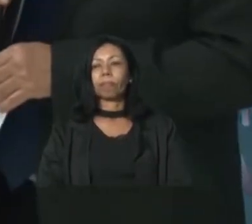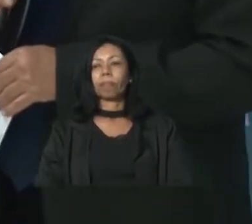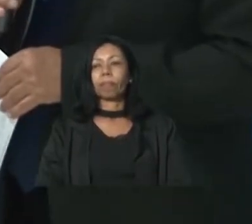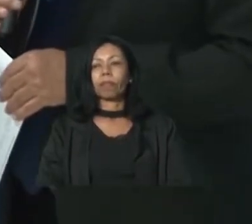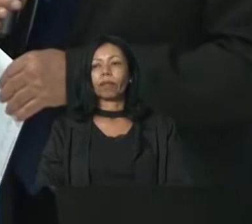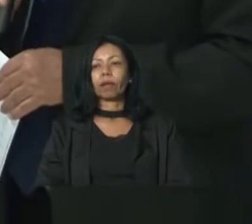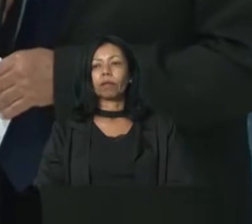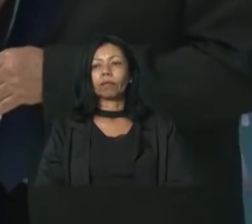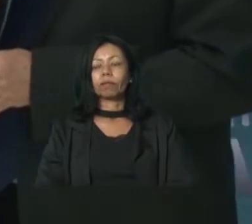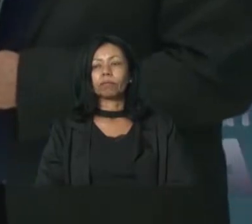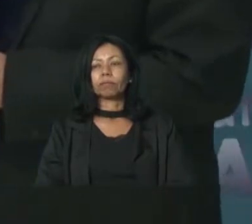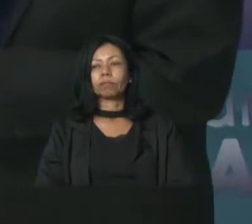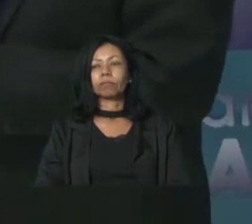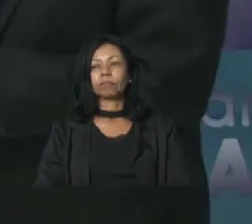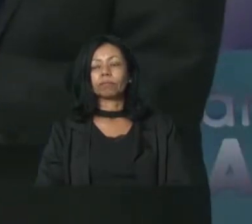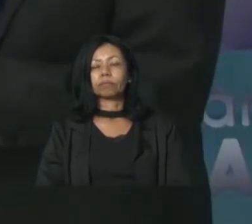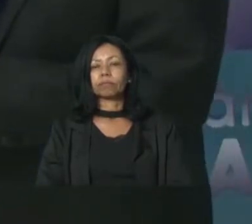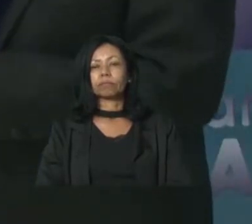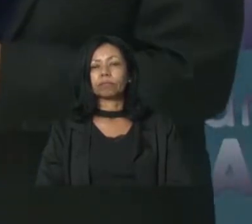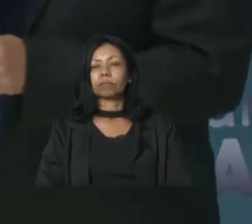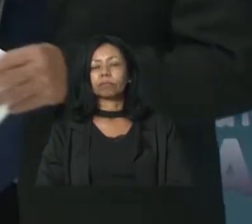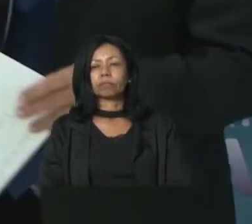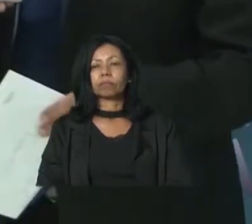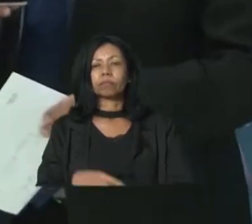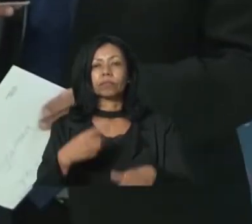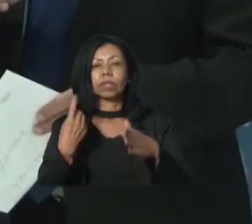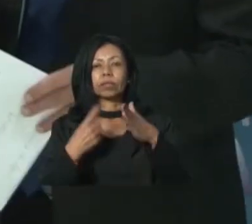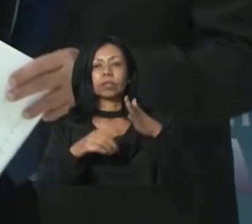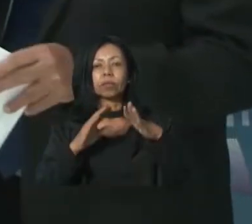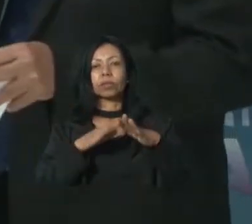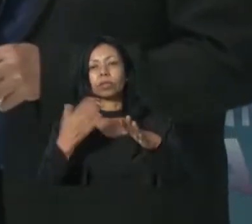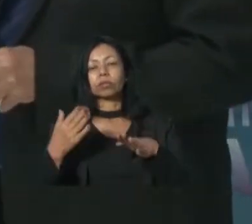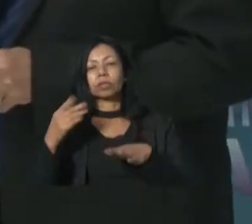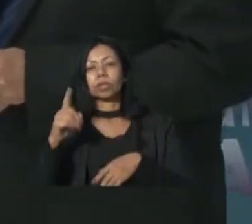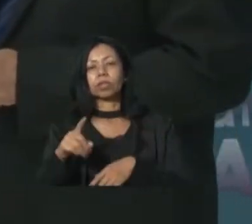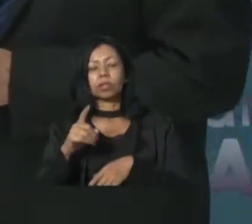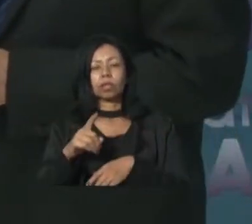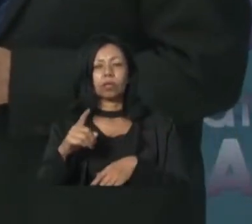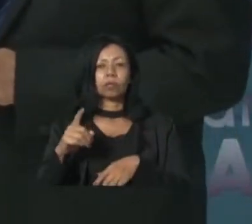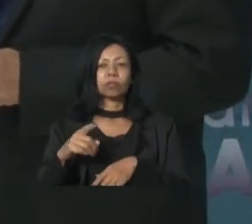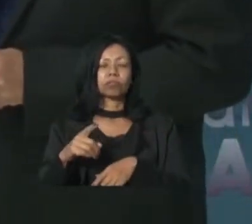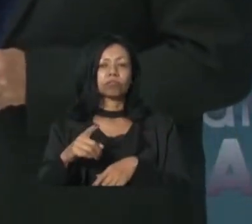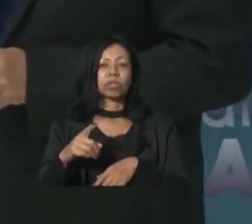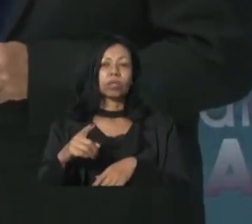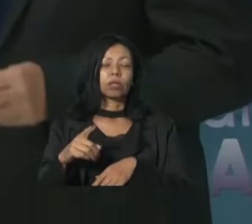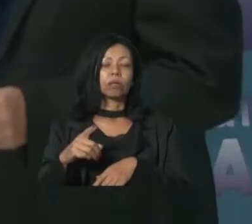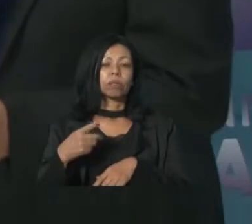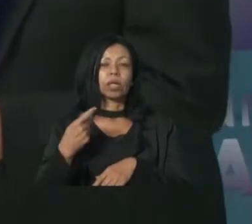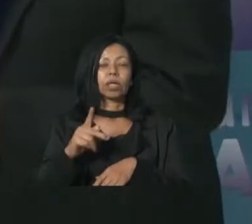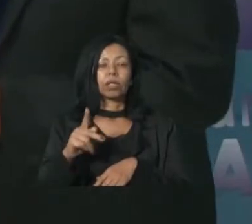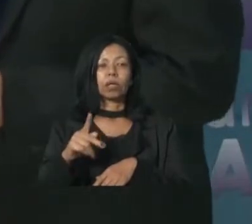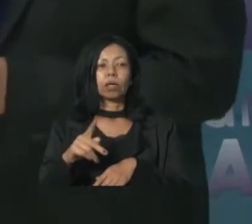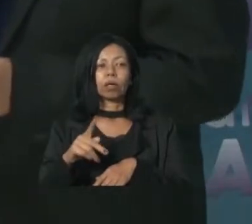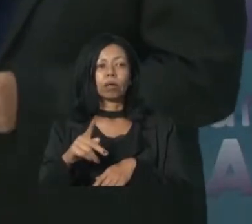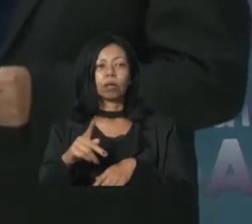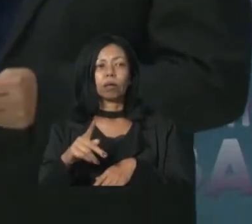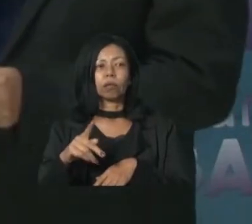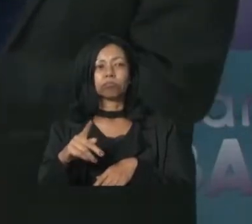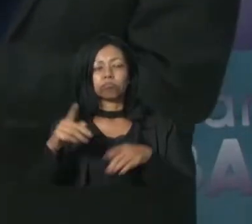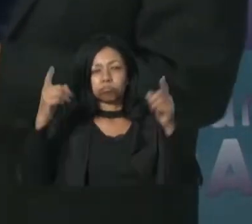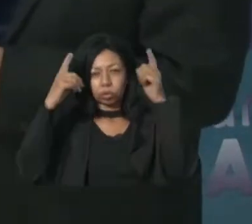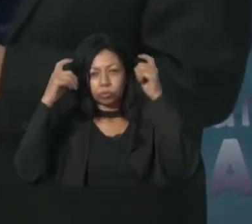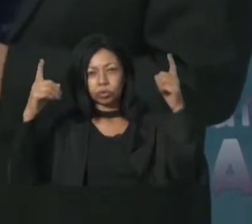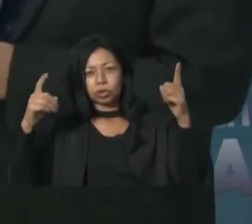senhora, uma punição mais séria ao agressor, este também seria um caminho para diminuir